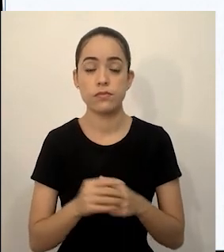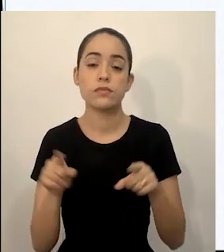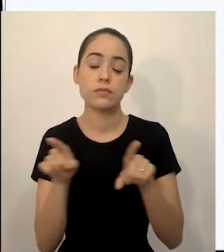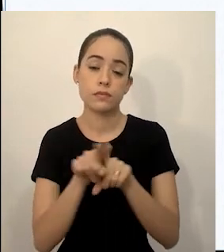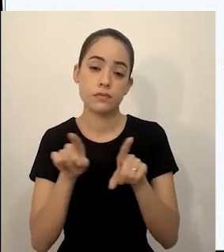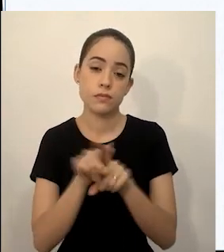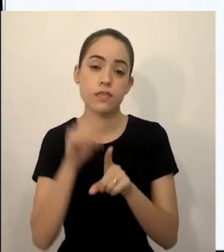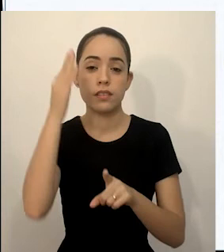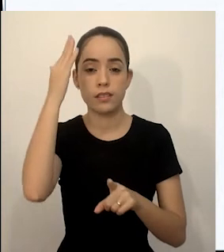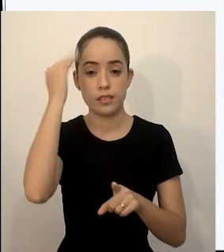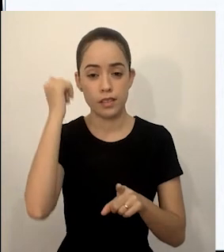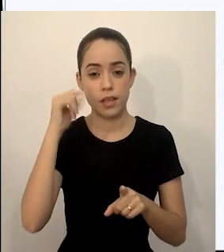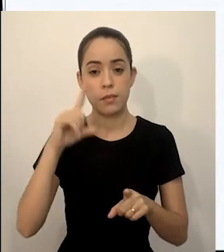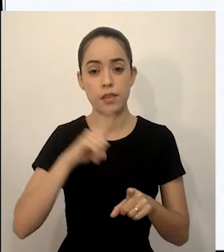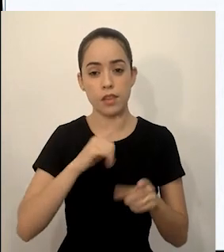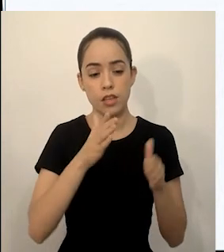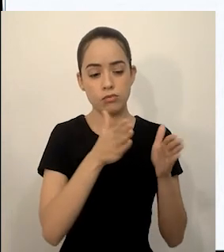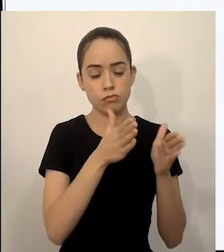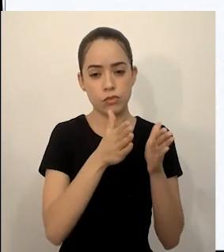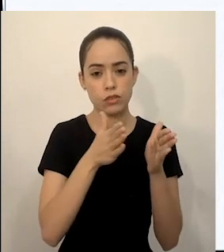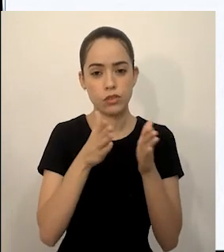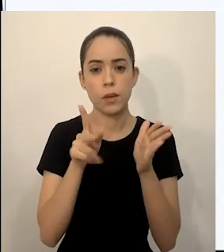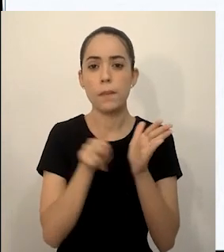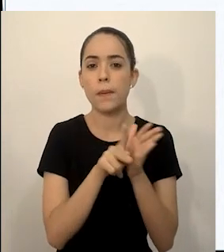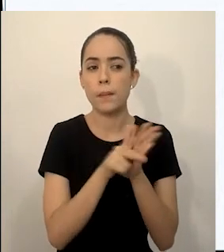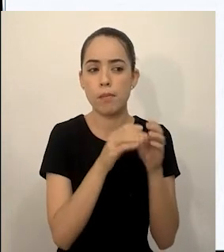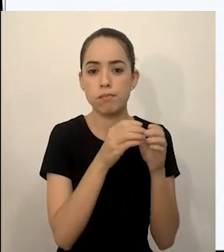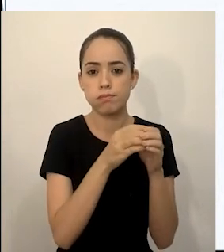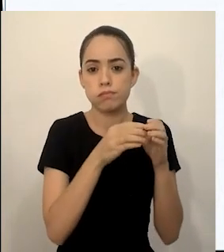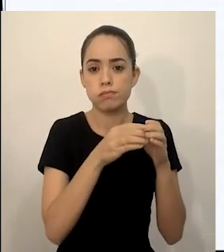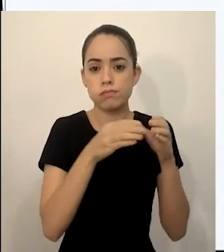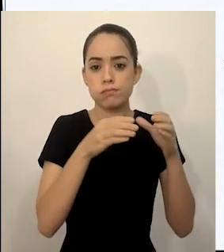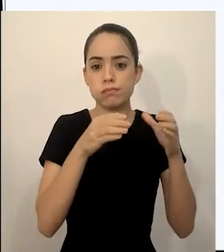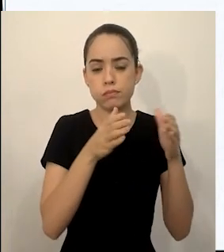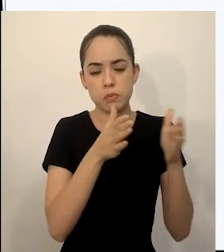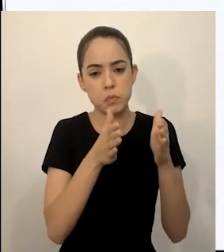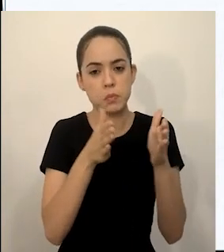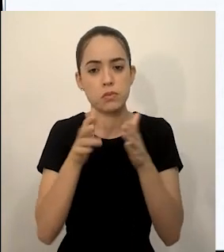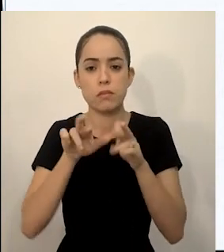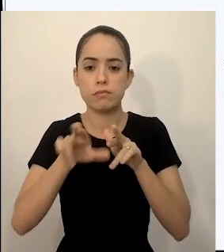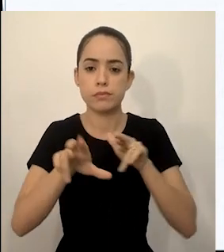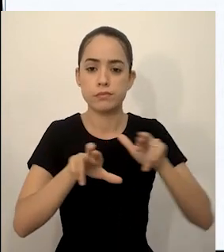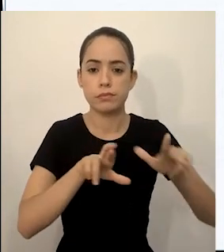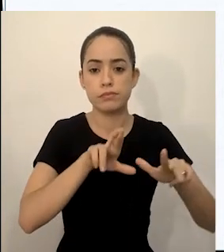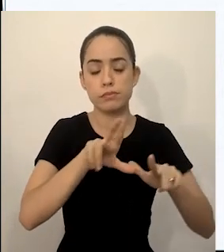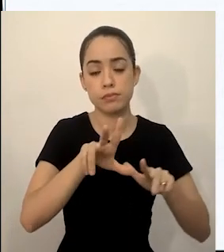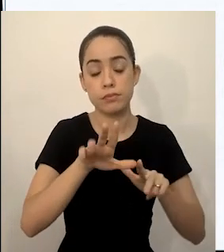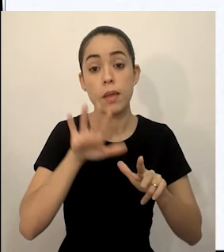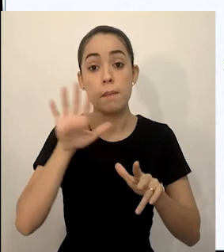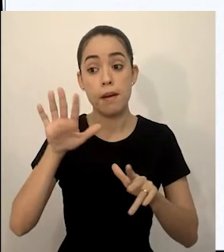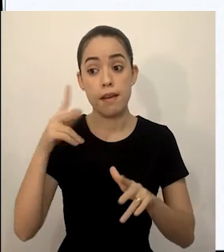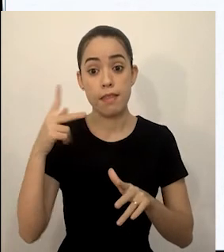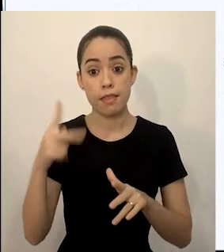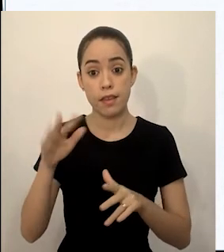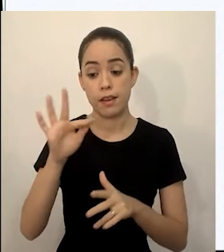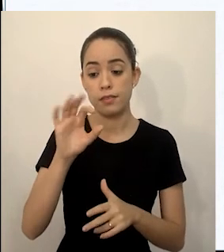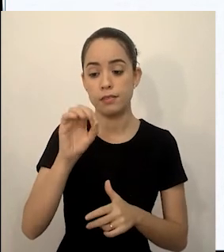e apesar dos vários estágios de crescimento, a